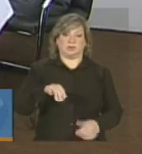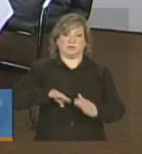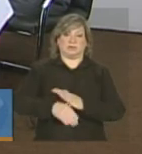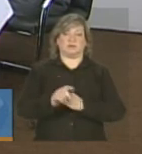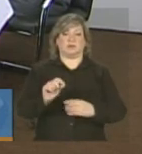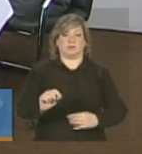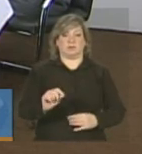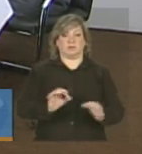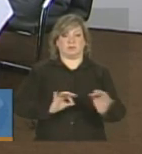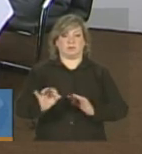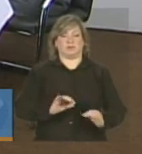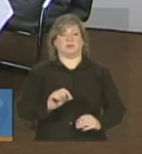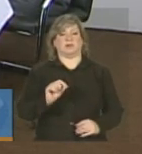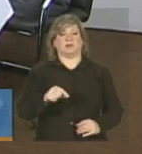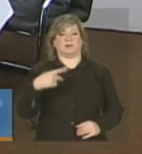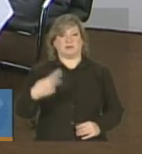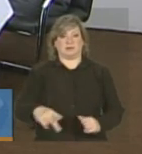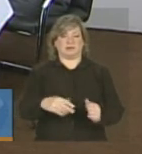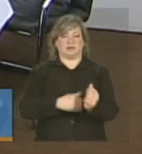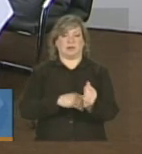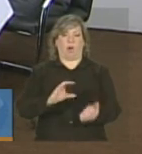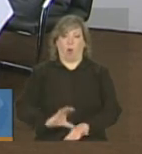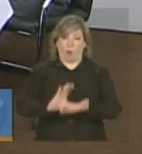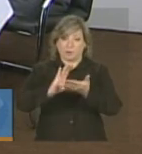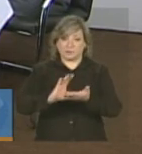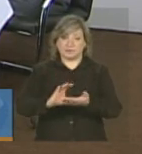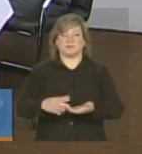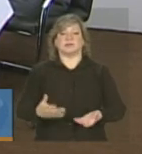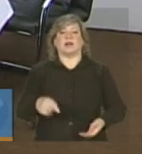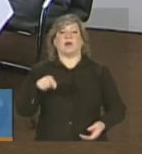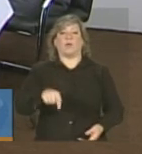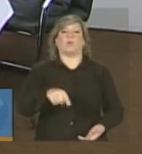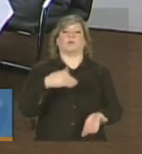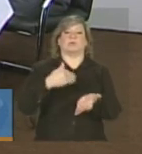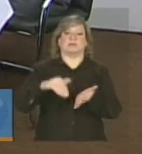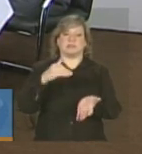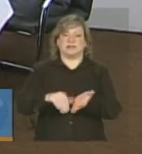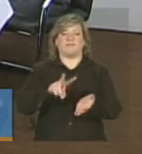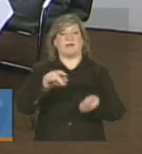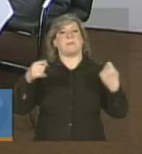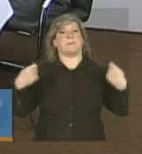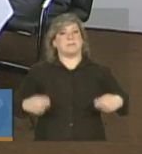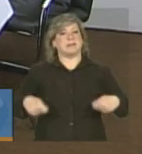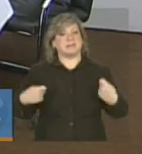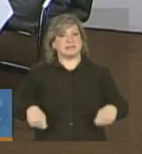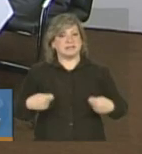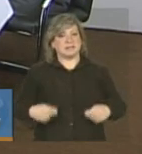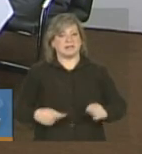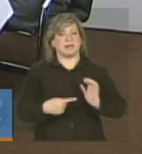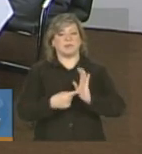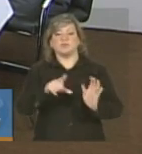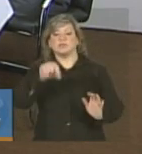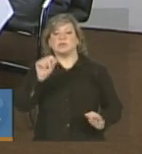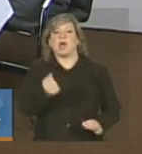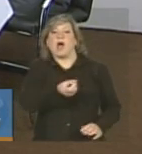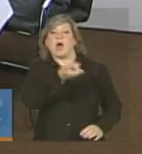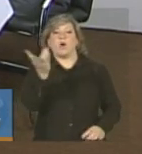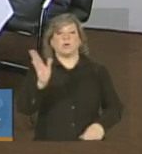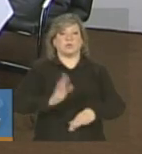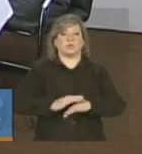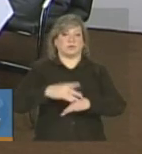o administrador da senha do conselho, o secretário vai precisar indicar alguém da escolha